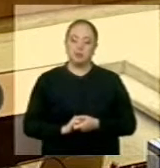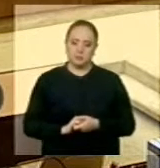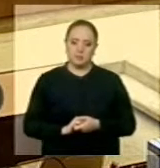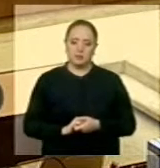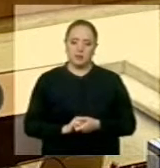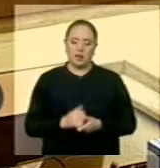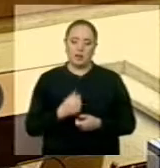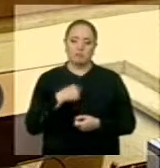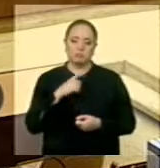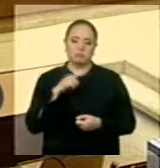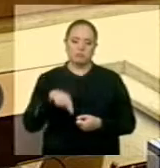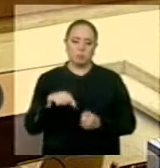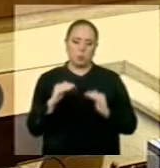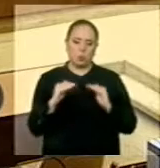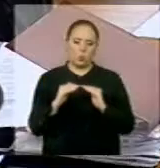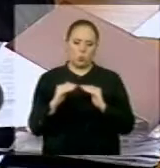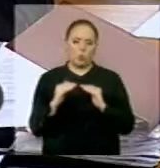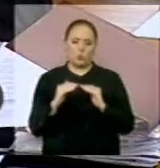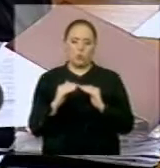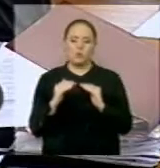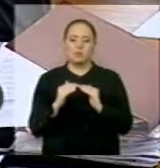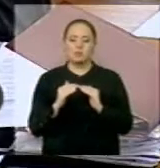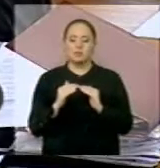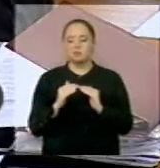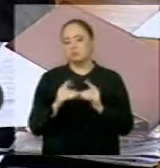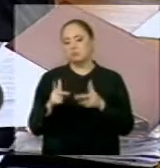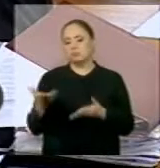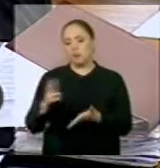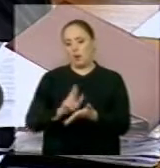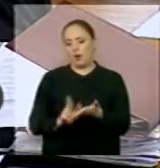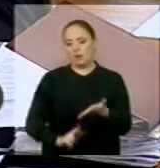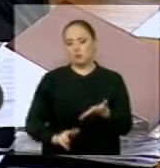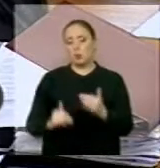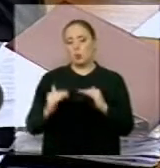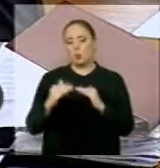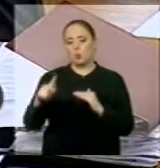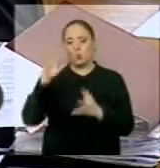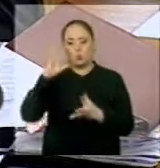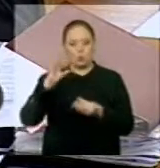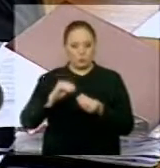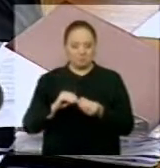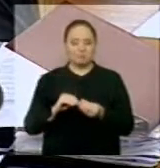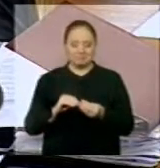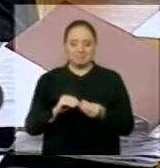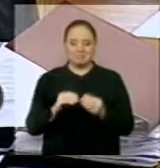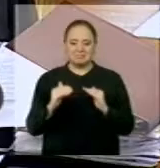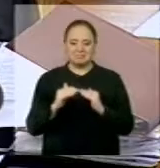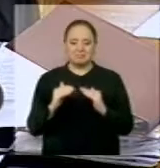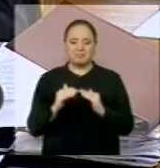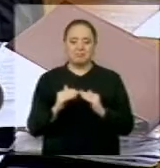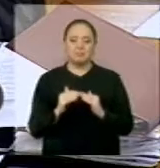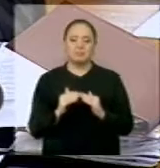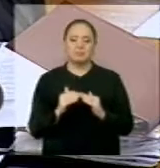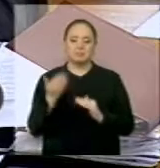aqui concordo totalmente com Sua Excelência, concordo com a conclusão totalmente com